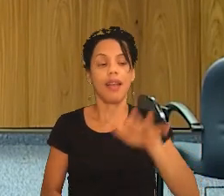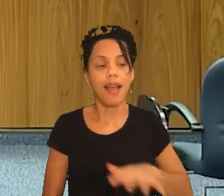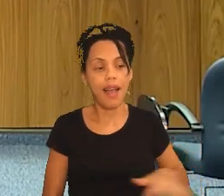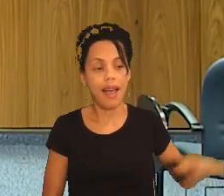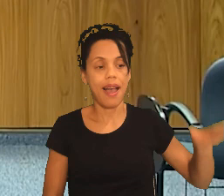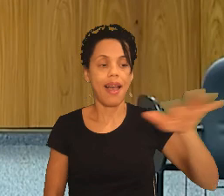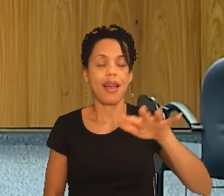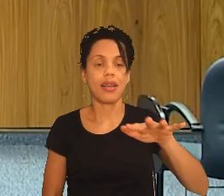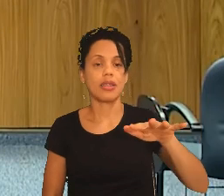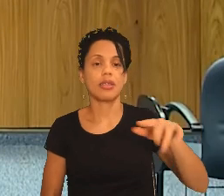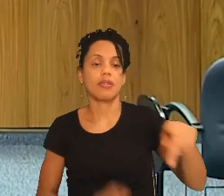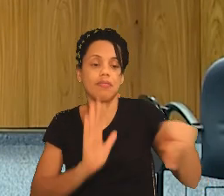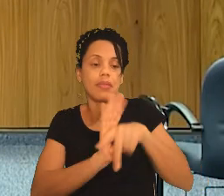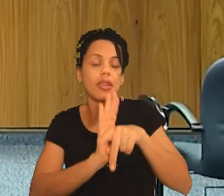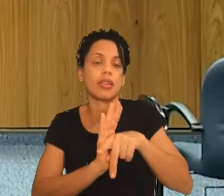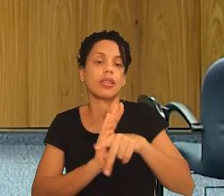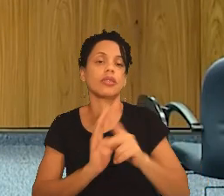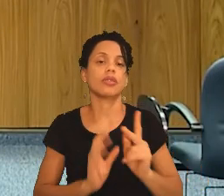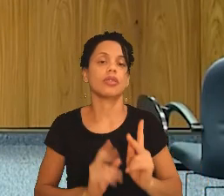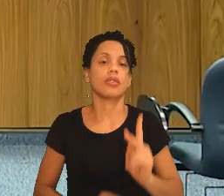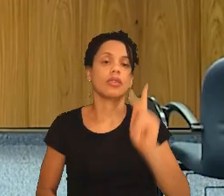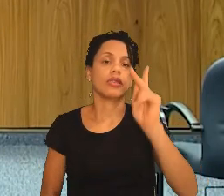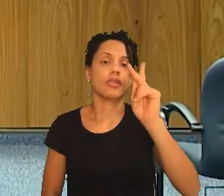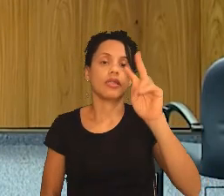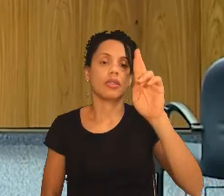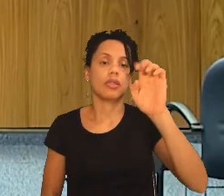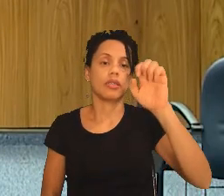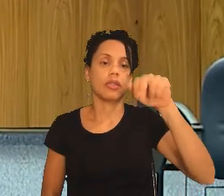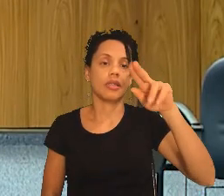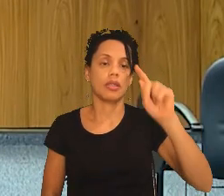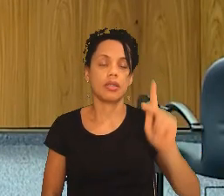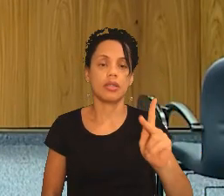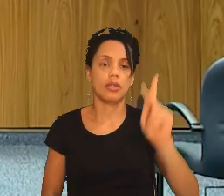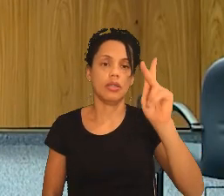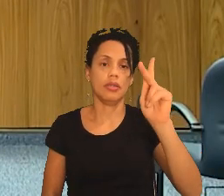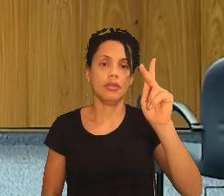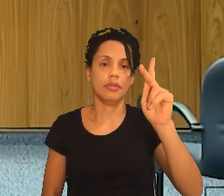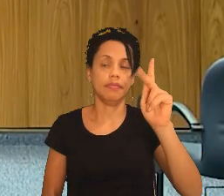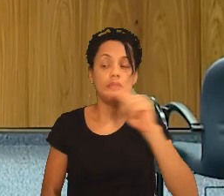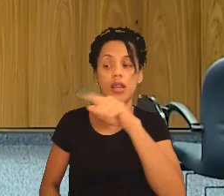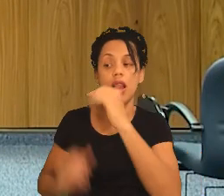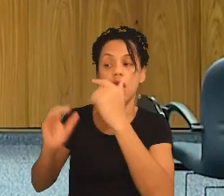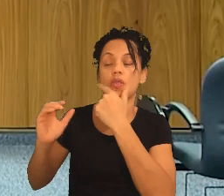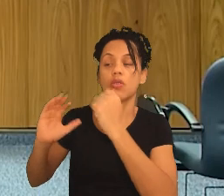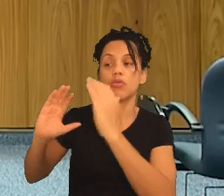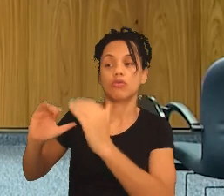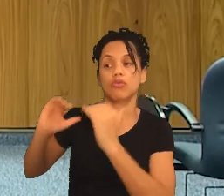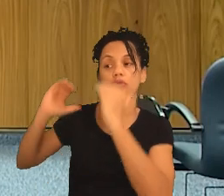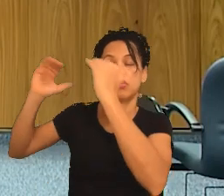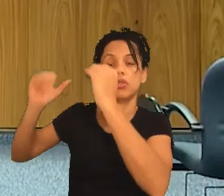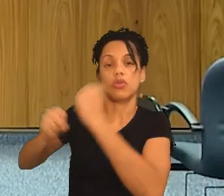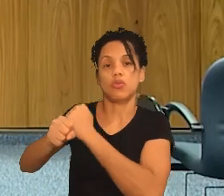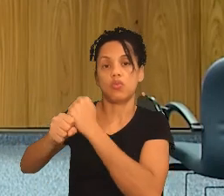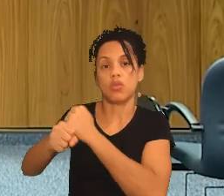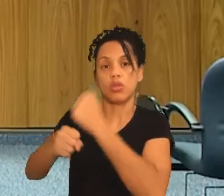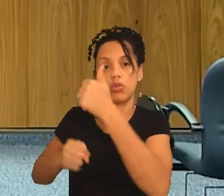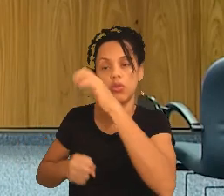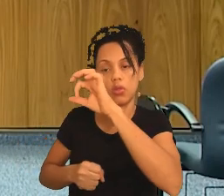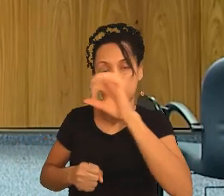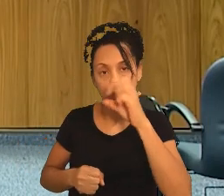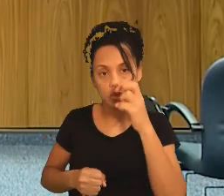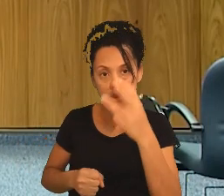originária que discutia a nulidade de doações que o Estado de Minas Gerais fez incidentes